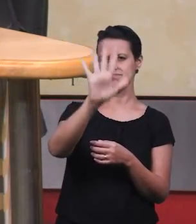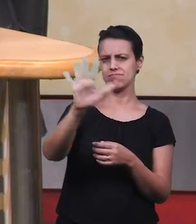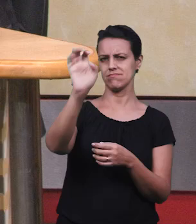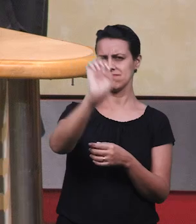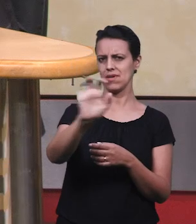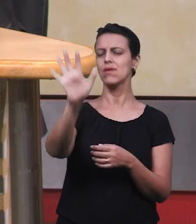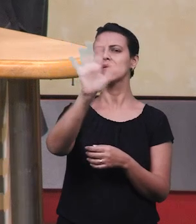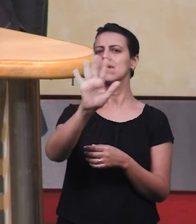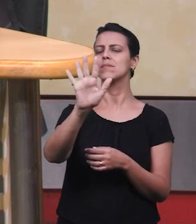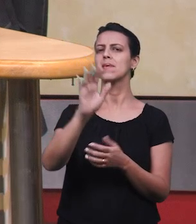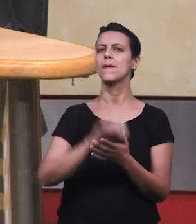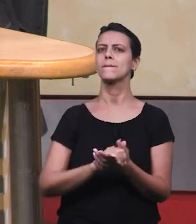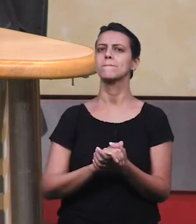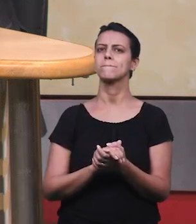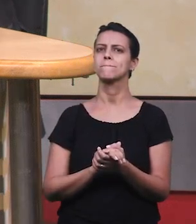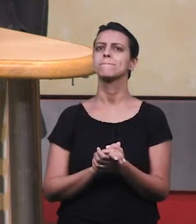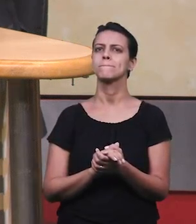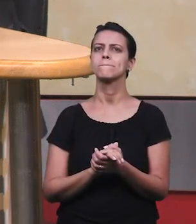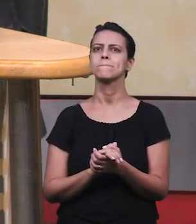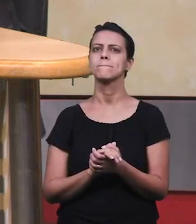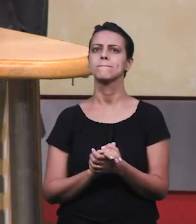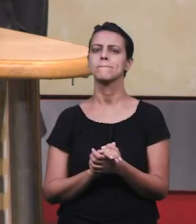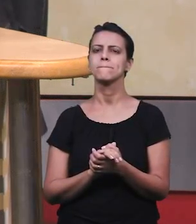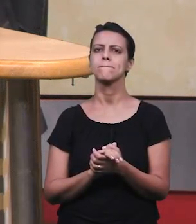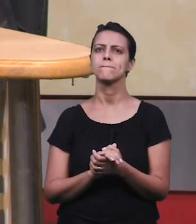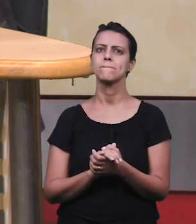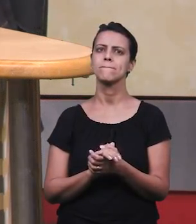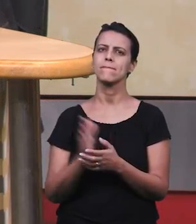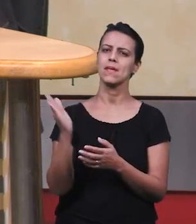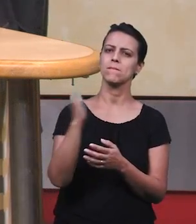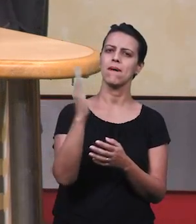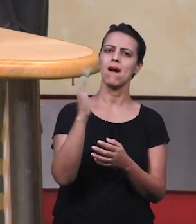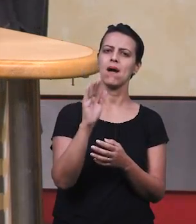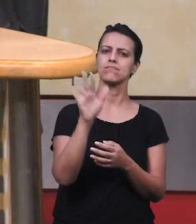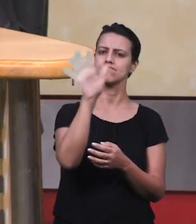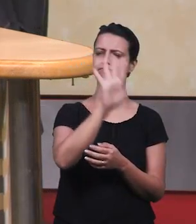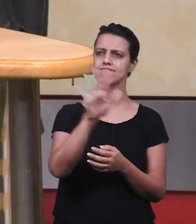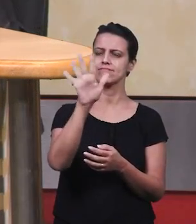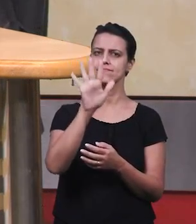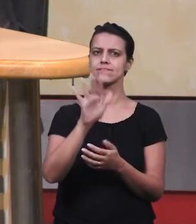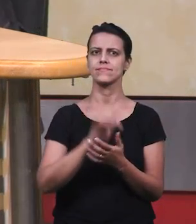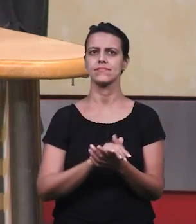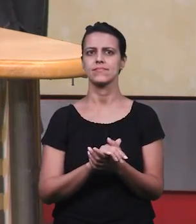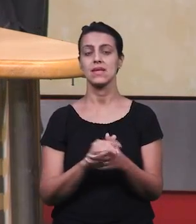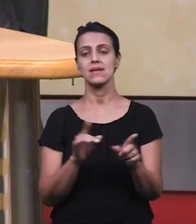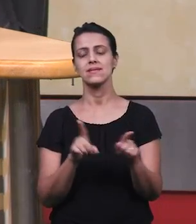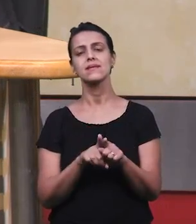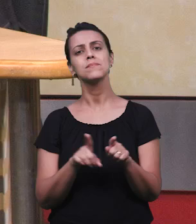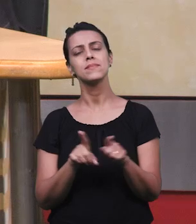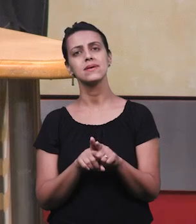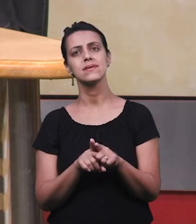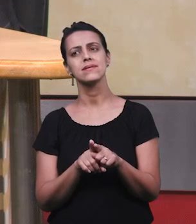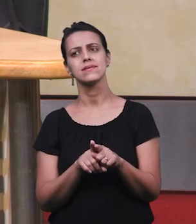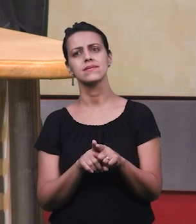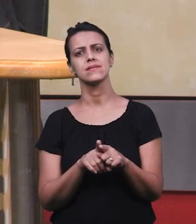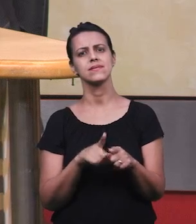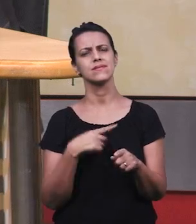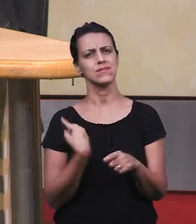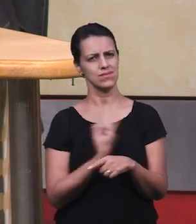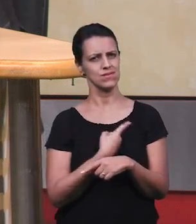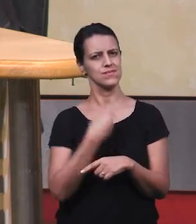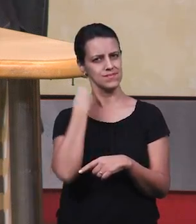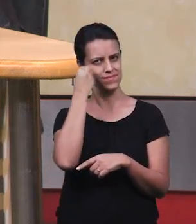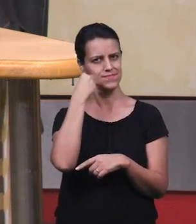perfeito. Que é o oeste, né? Sim. Da Europa. O que é notável também, que a